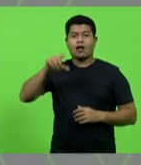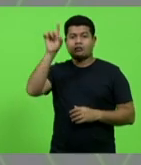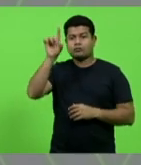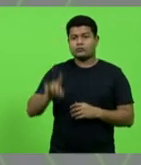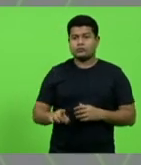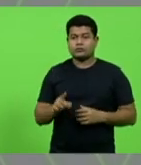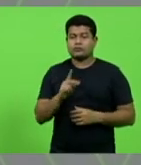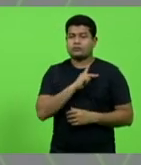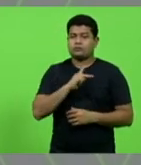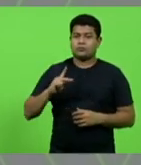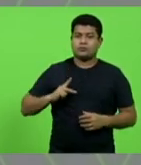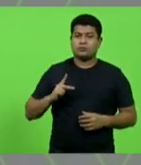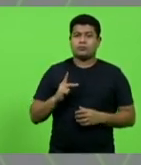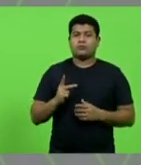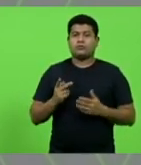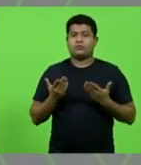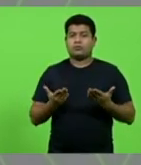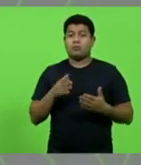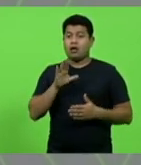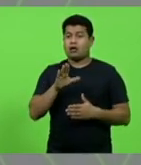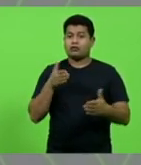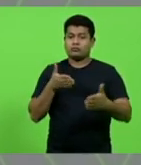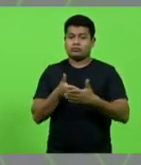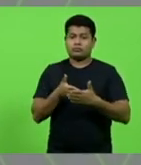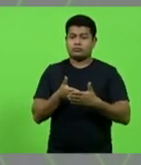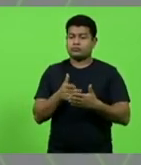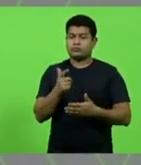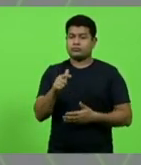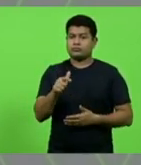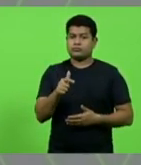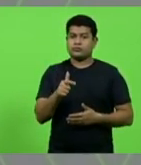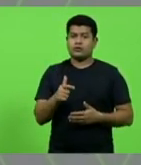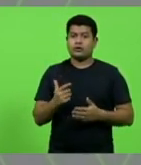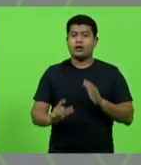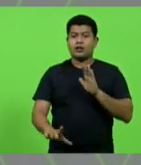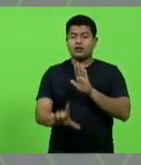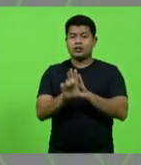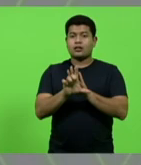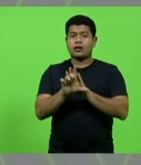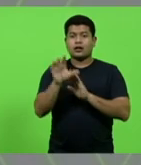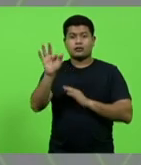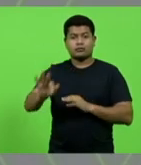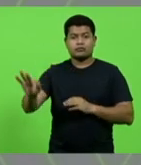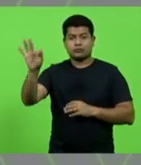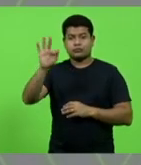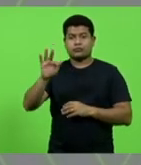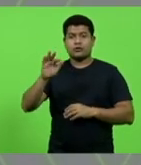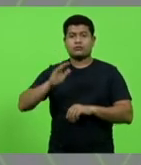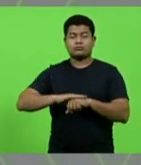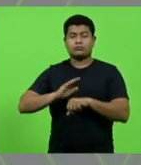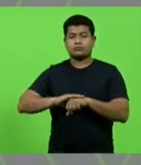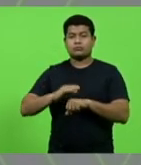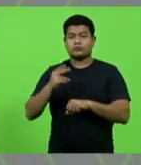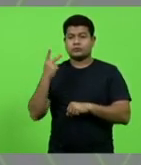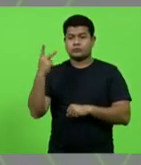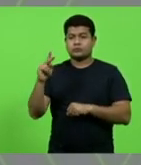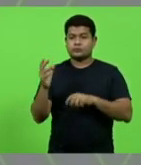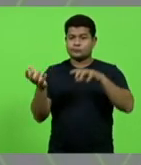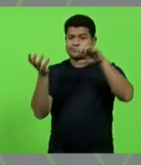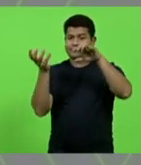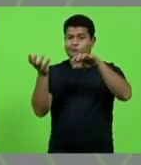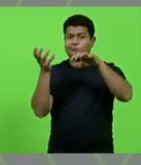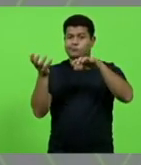família, porém não é vedada constitucionalmente a sua criação por meio de lei federal, editada pelo Congresso Nacional, na